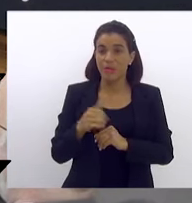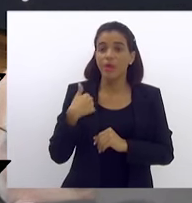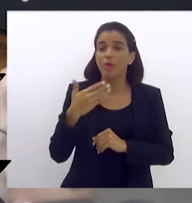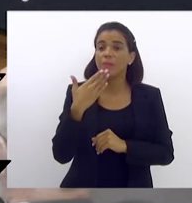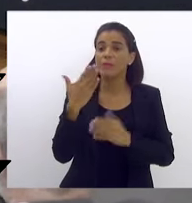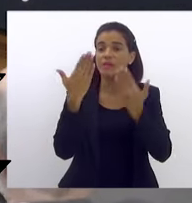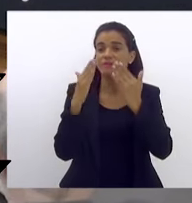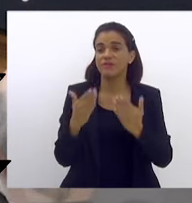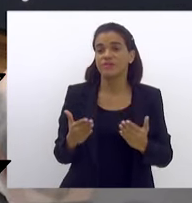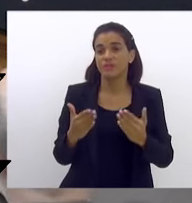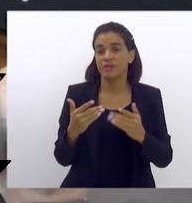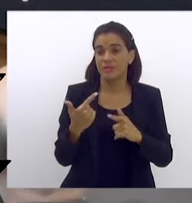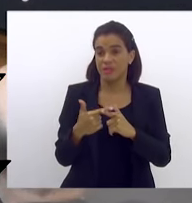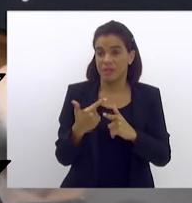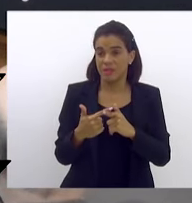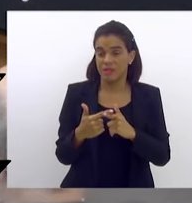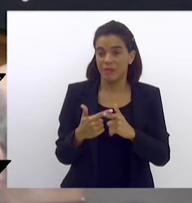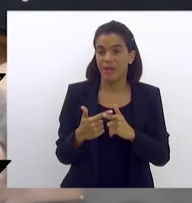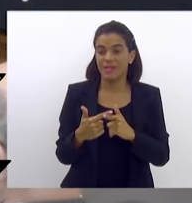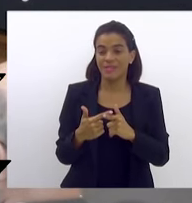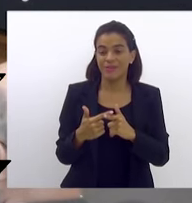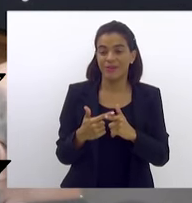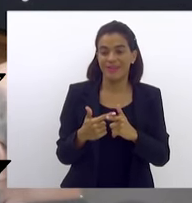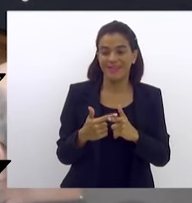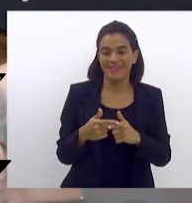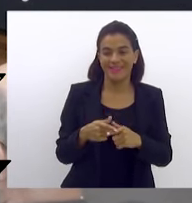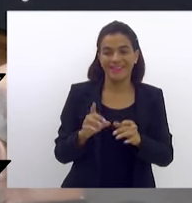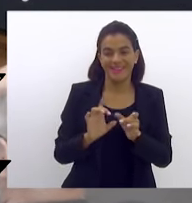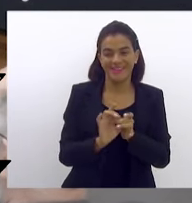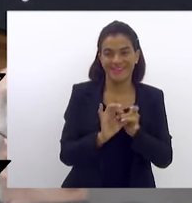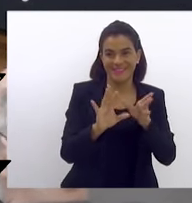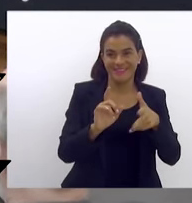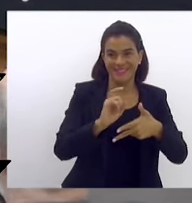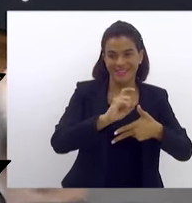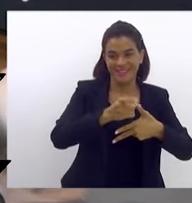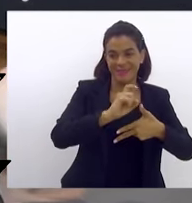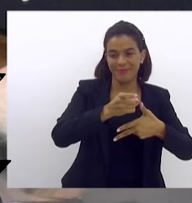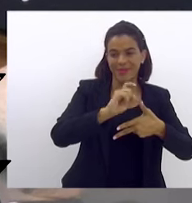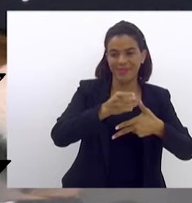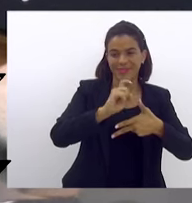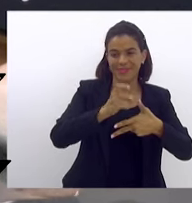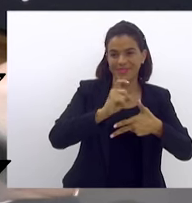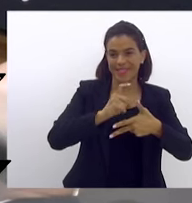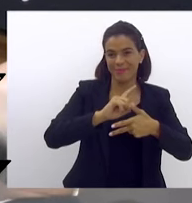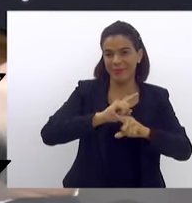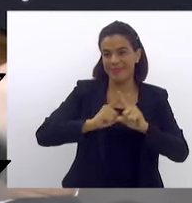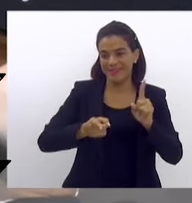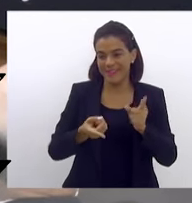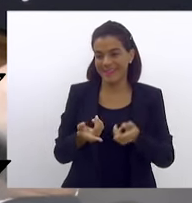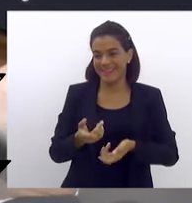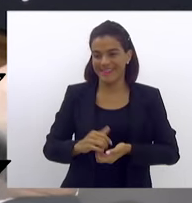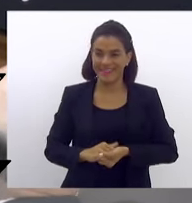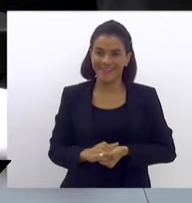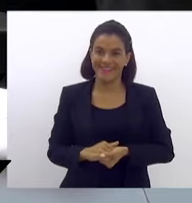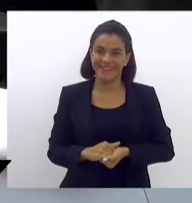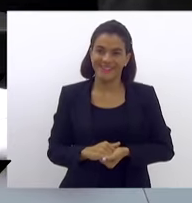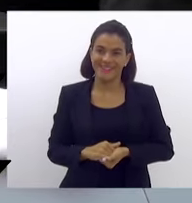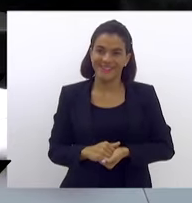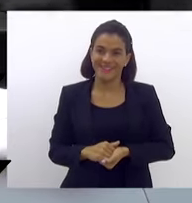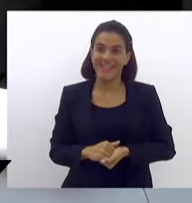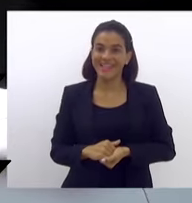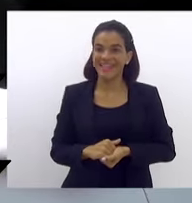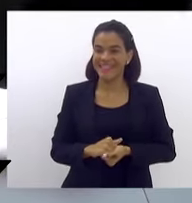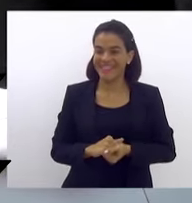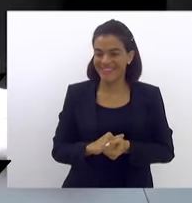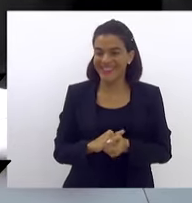ia pedir vista porque autoriza o poder executivo a proibir